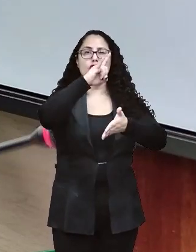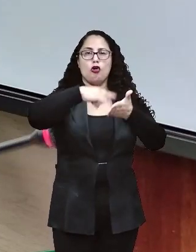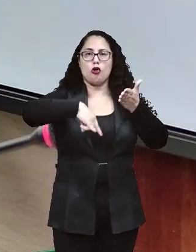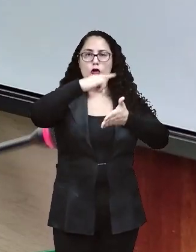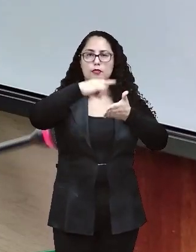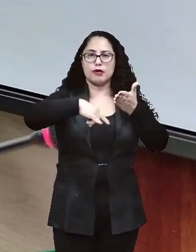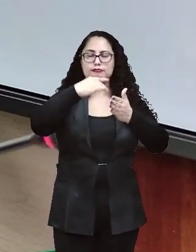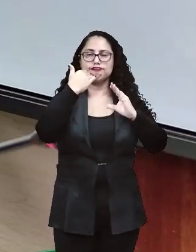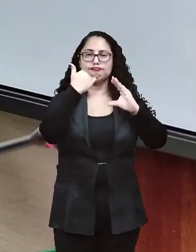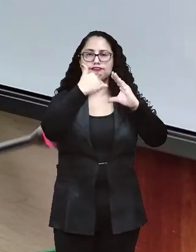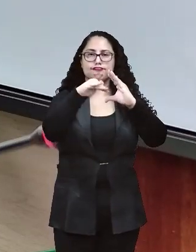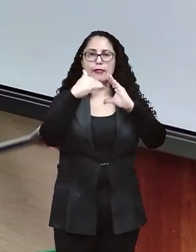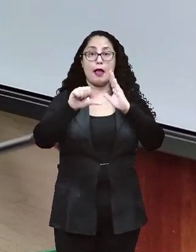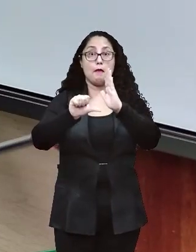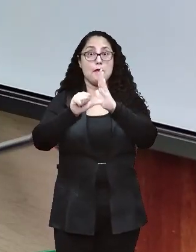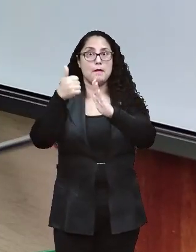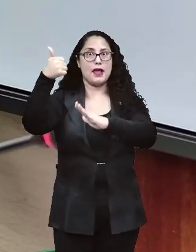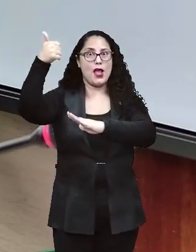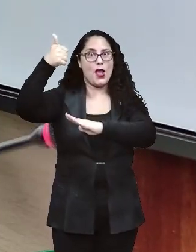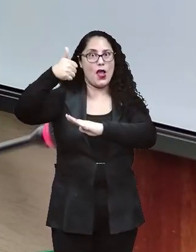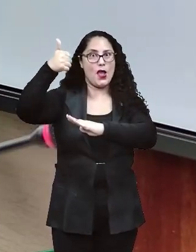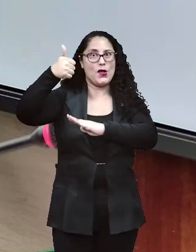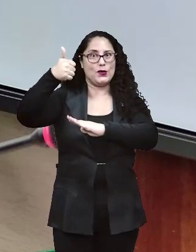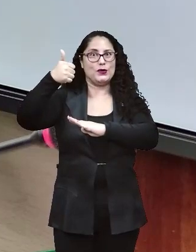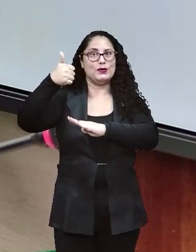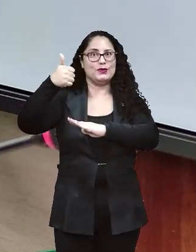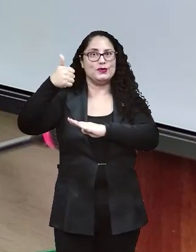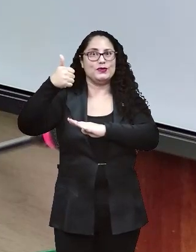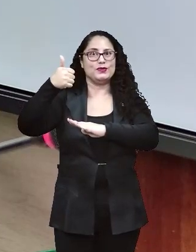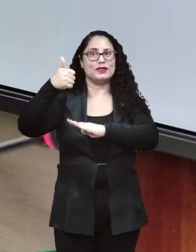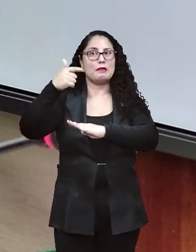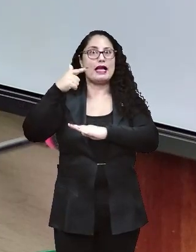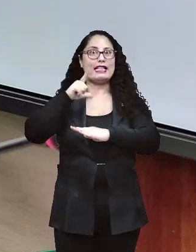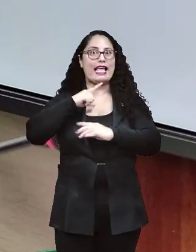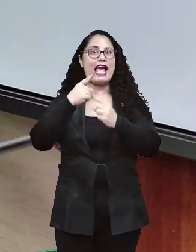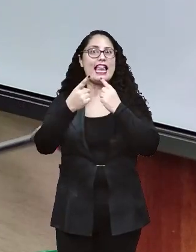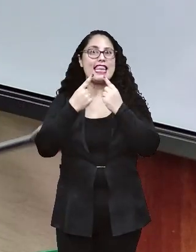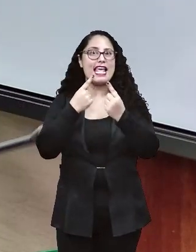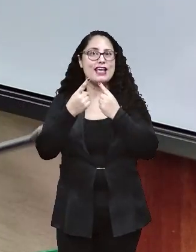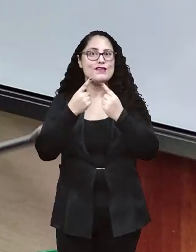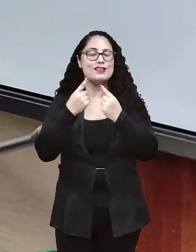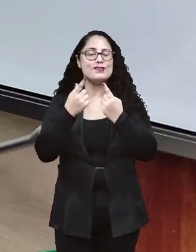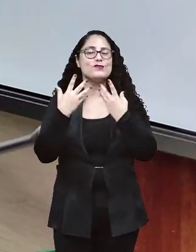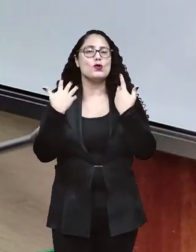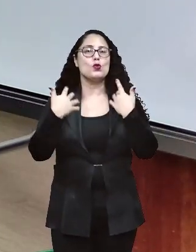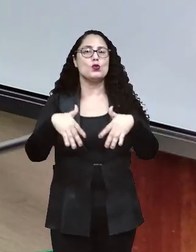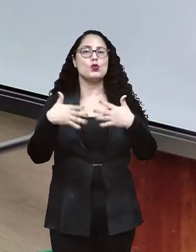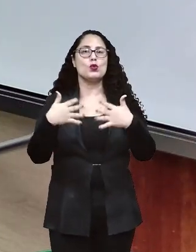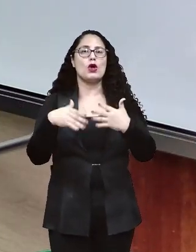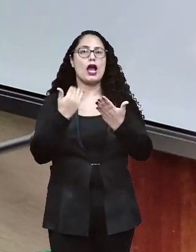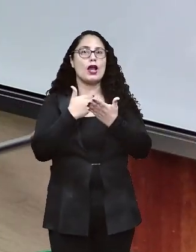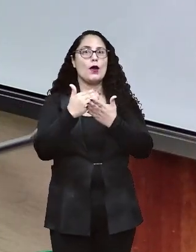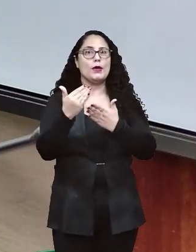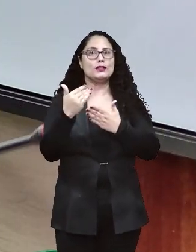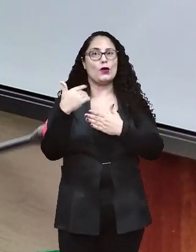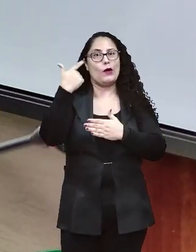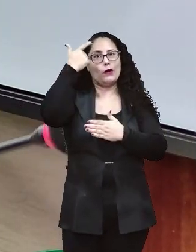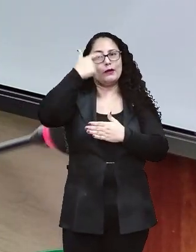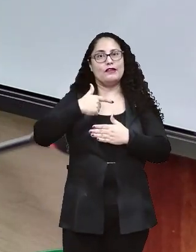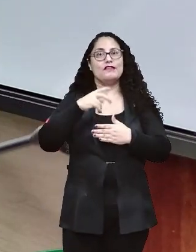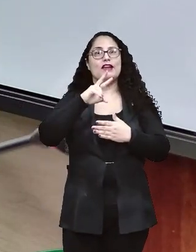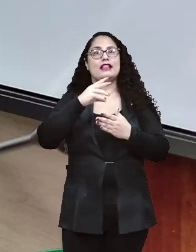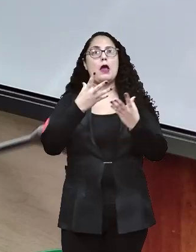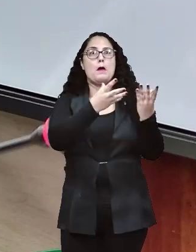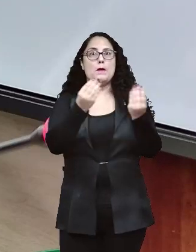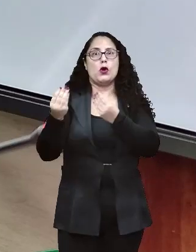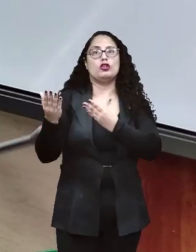né, e fui a primeira colocada, mas eu disse, bom, mas tem a entrevista, né, lá vai ter muito... E aí já começou comigo, né? Lá vai ter